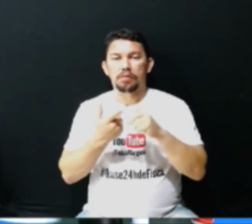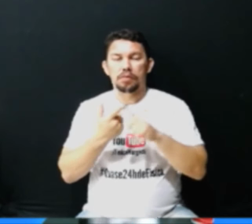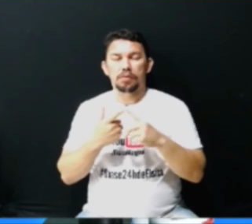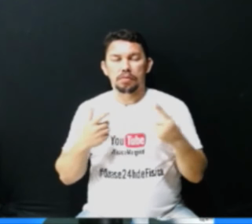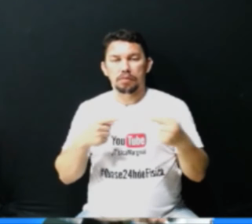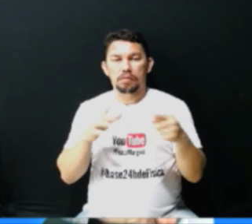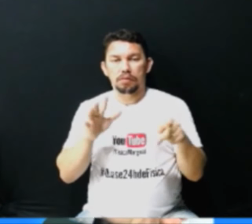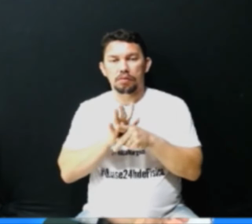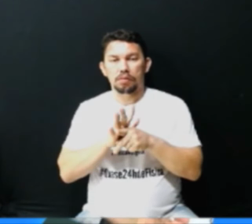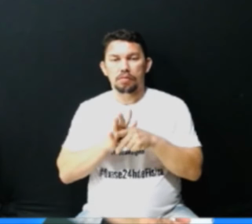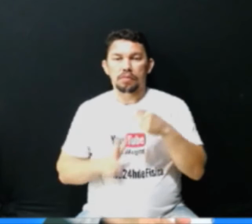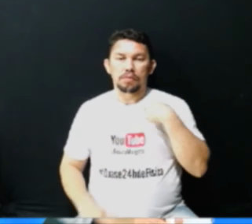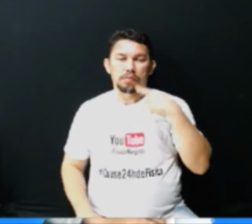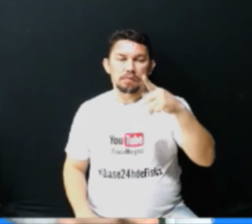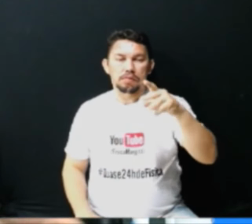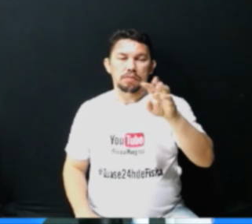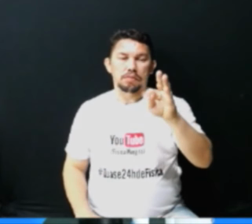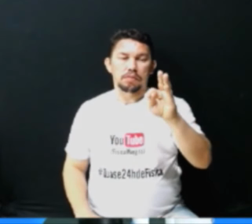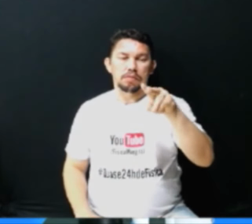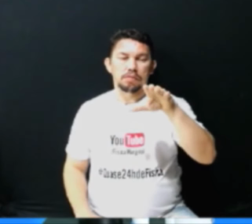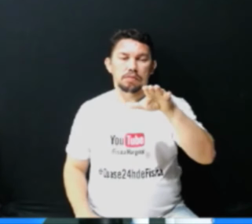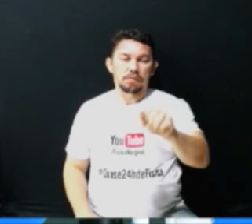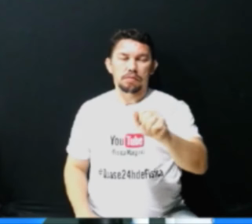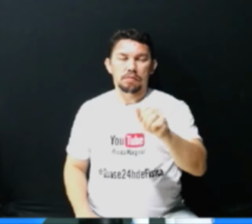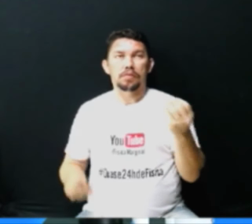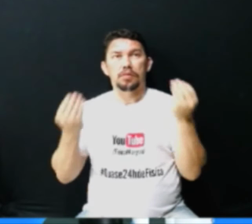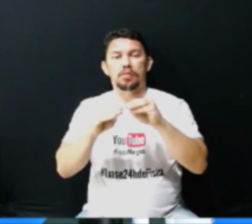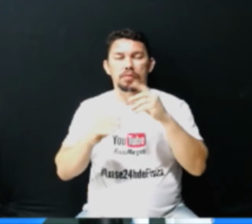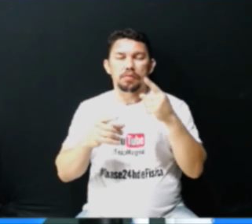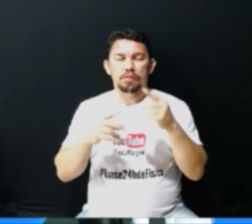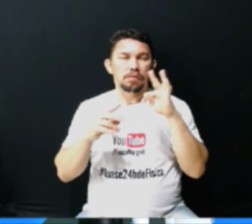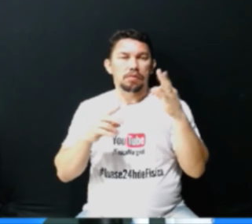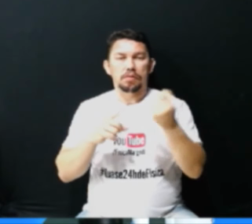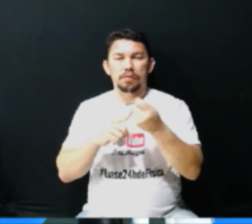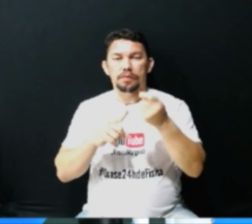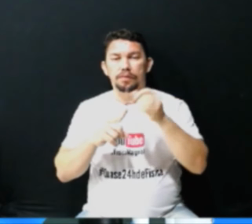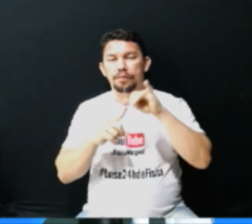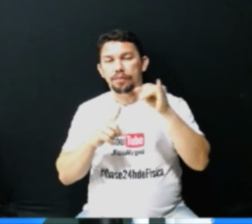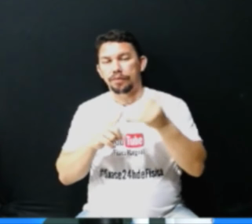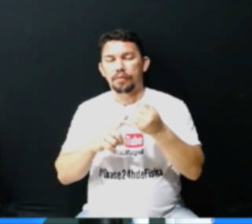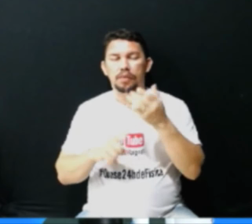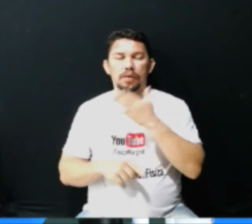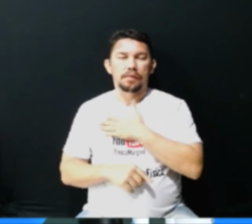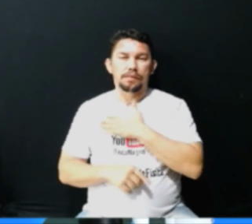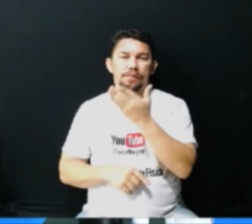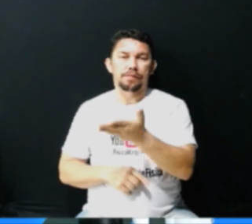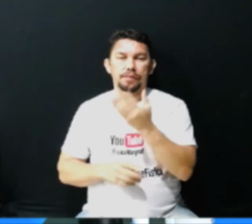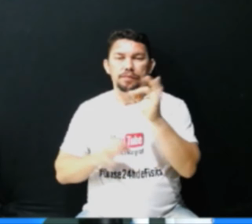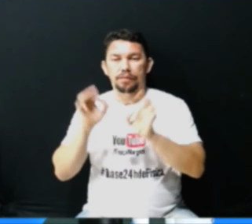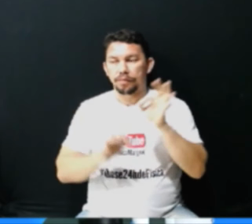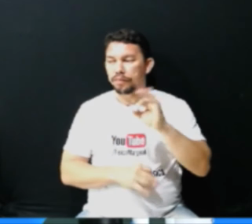potência. Esse é um dos aplicativos que eu mais gosto, porque eu gosto quase todos do FET, mas esse aqui eu gosto porque a parte de circuitos